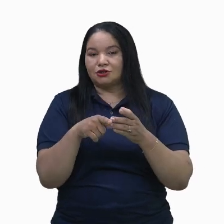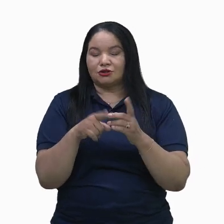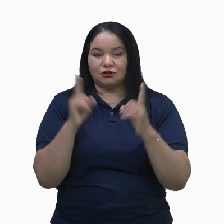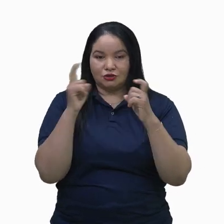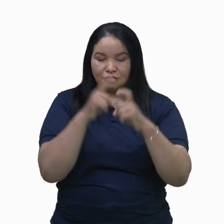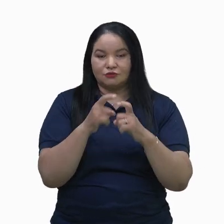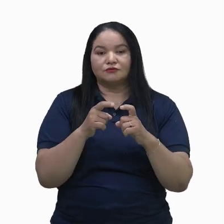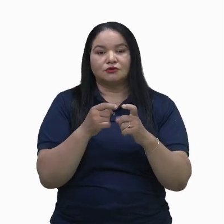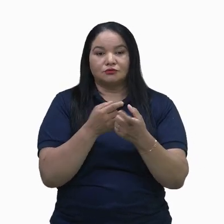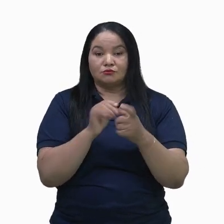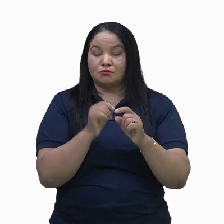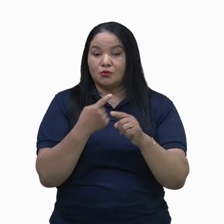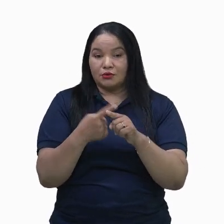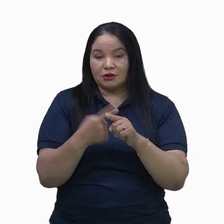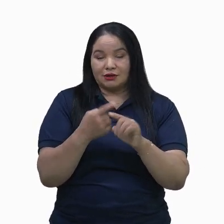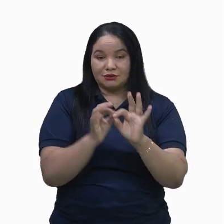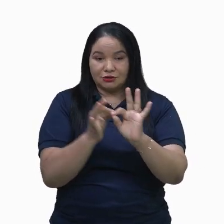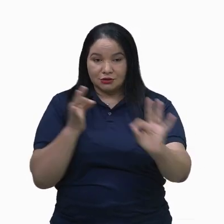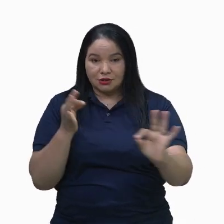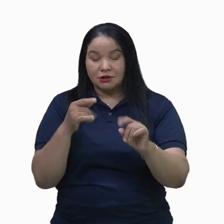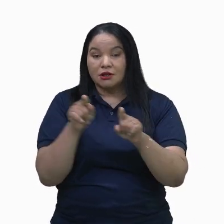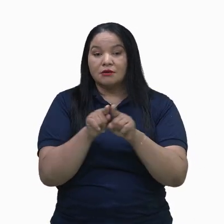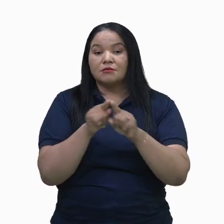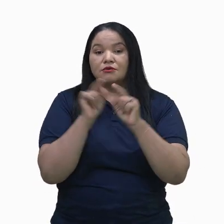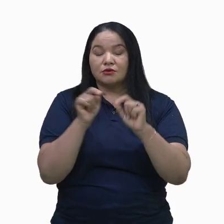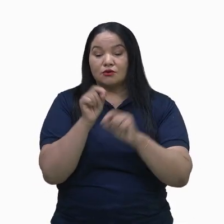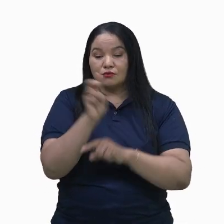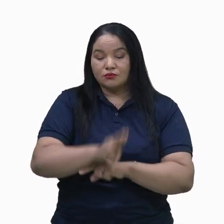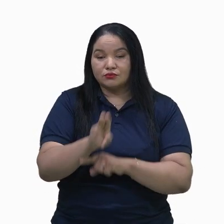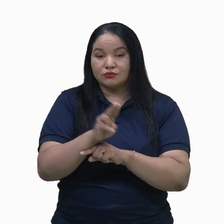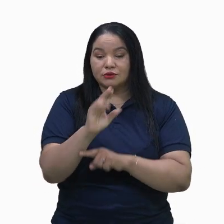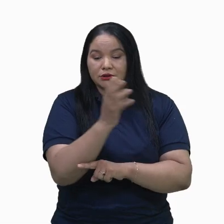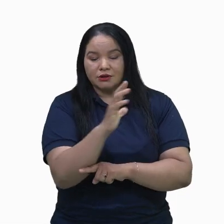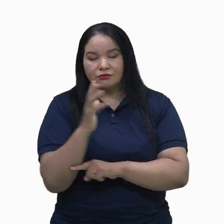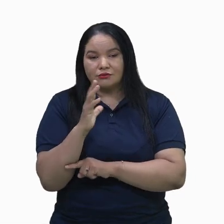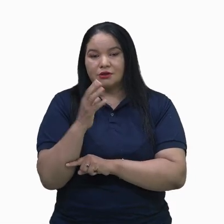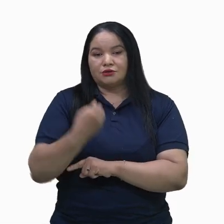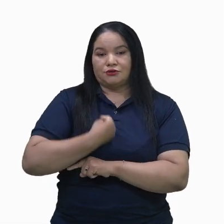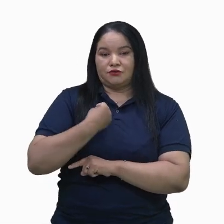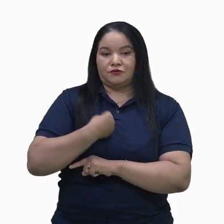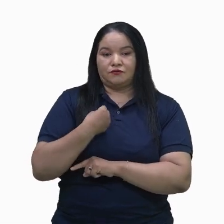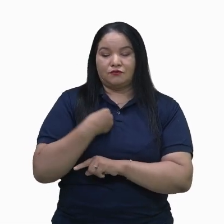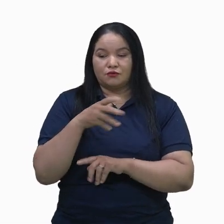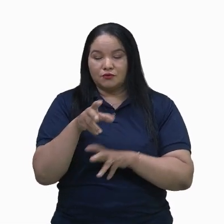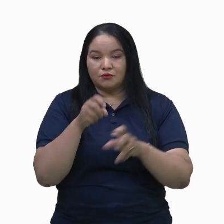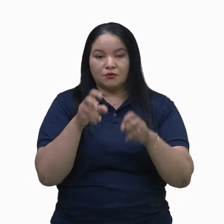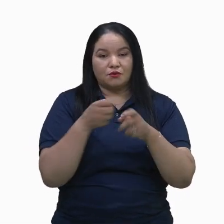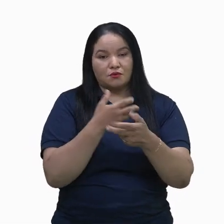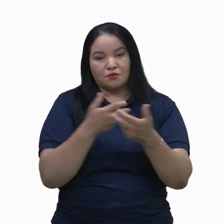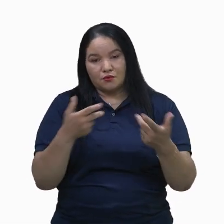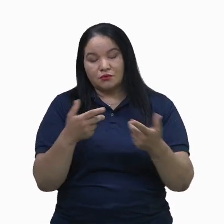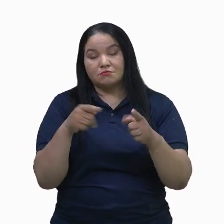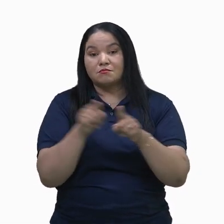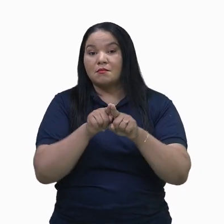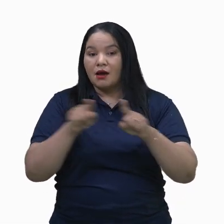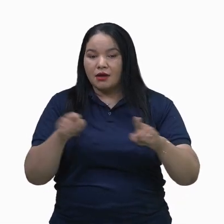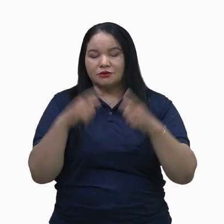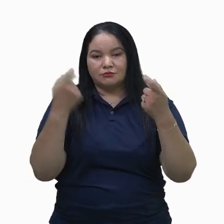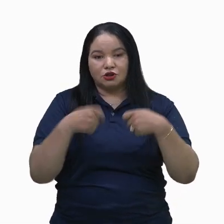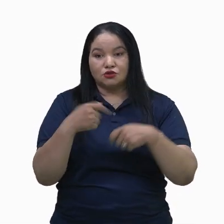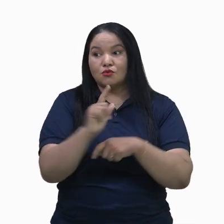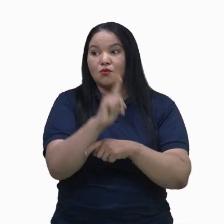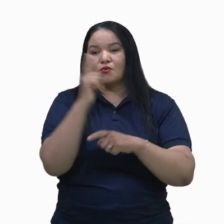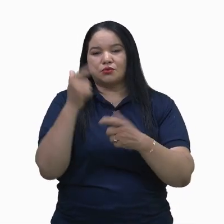distantes, elas utilizam ali da natureza como forma de subsistência, mas também necessitam, né, de outras mercadorias